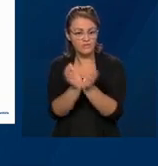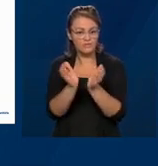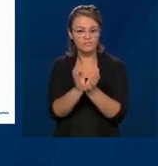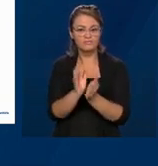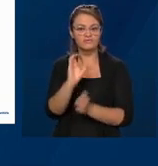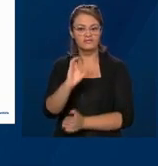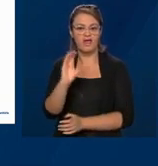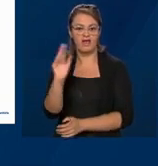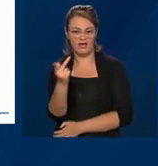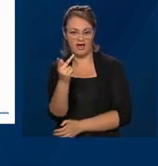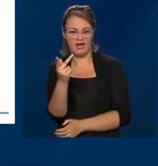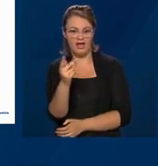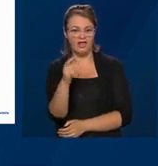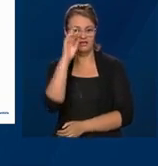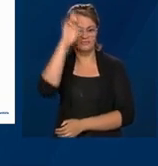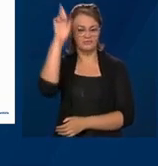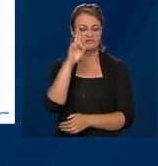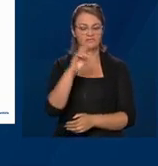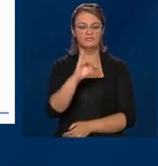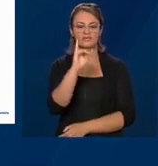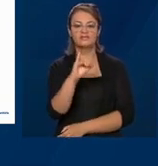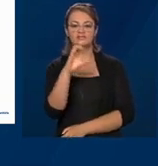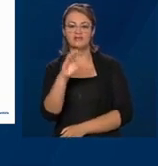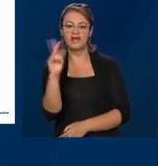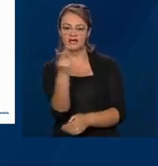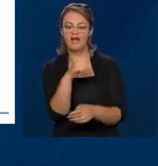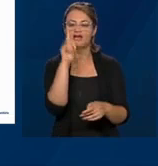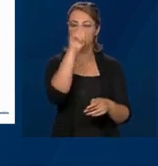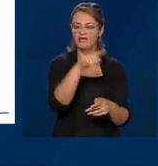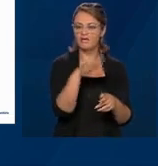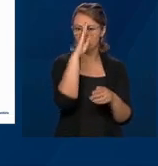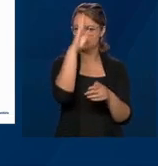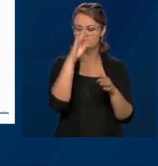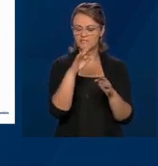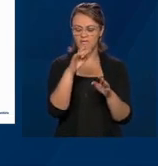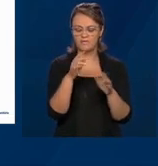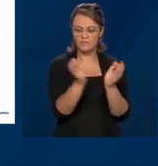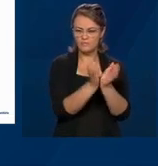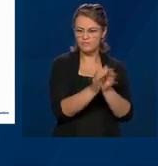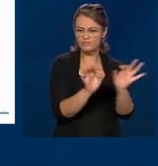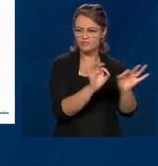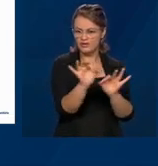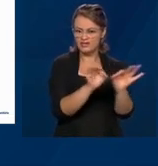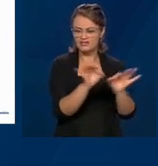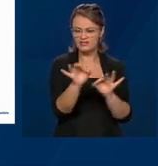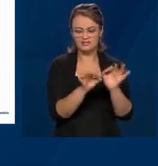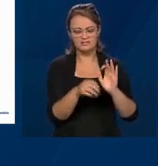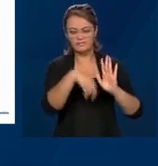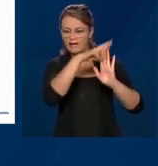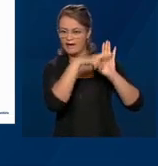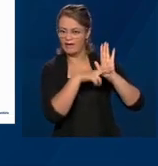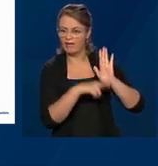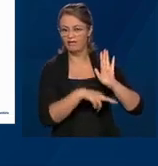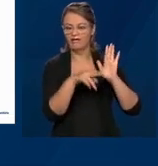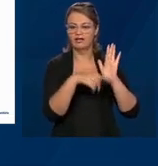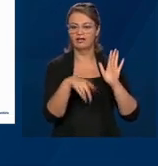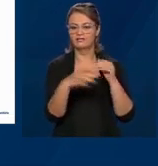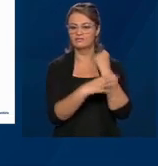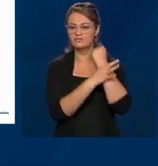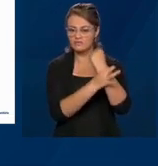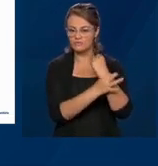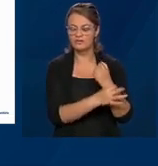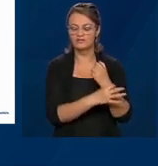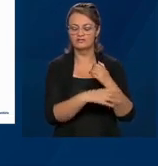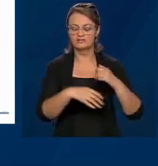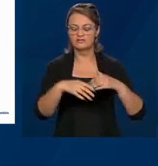gestor do ICH, que é um dos principais fóruns de harmonização de requisitos regulatórios de segurança,